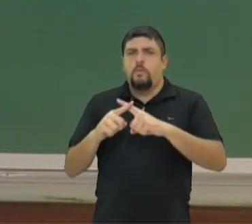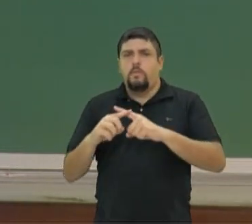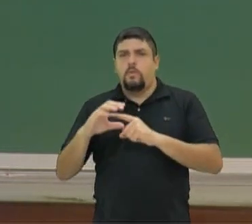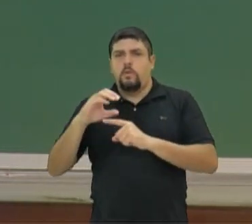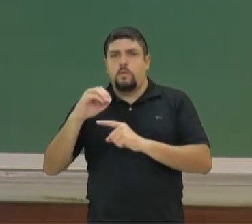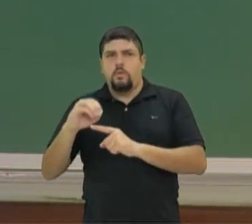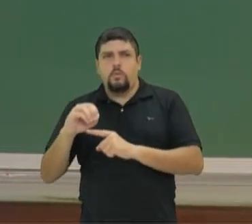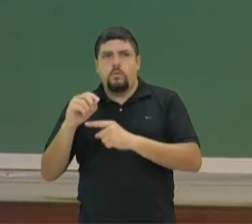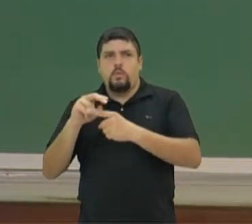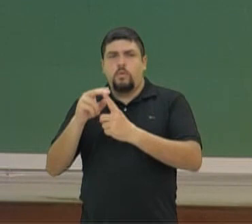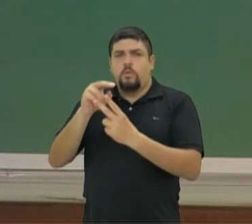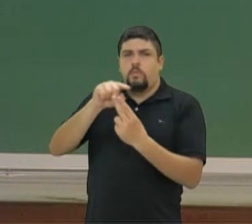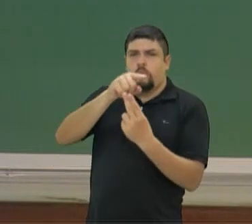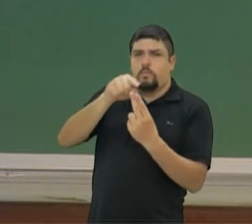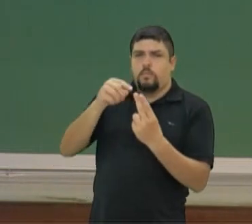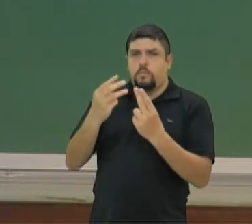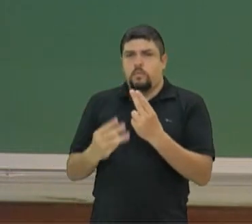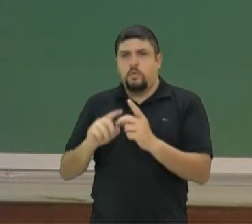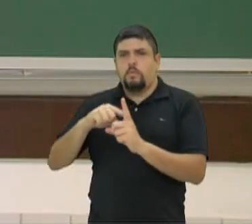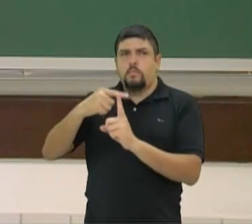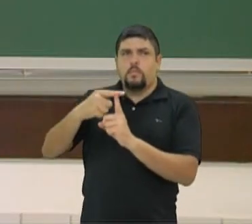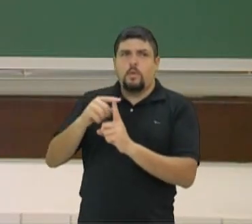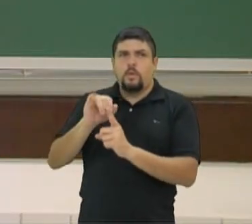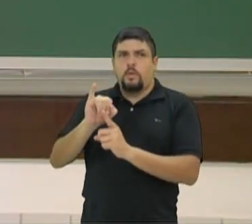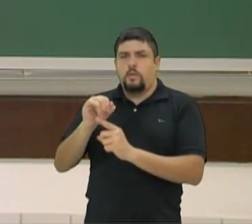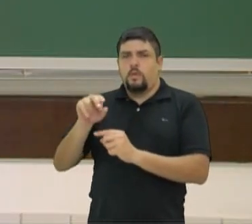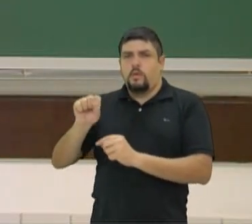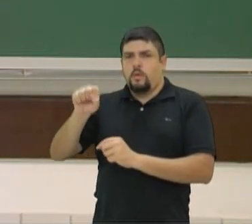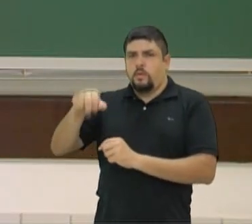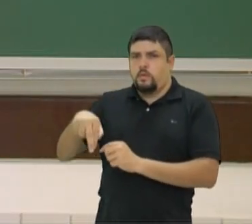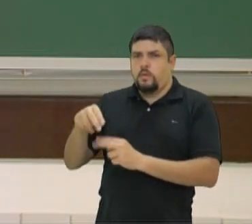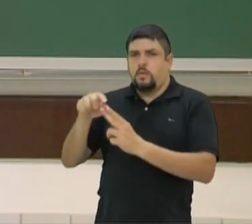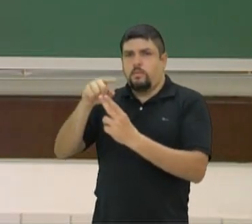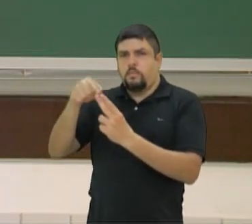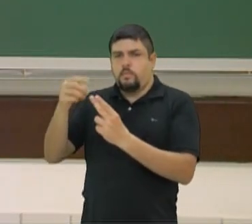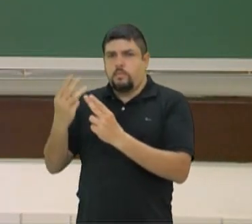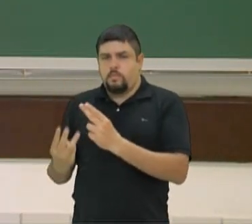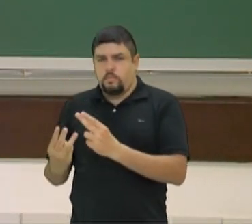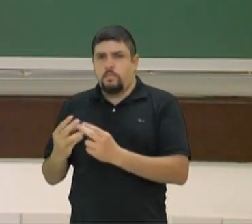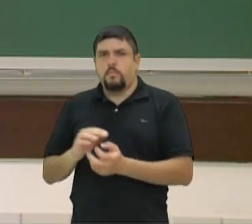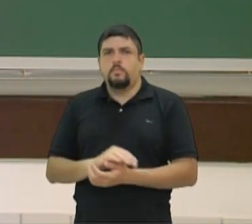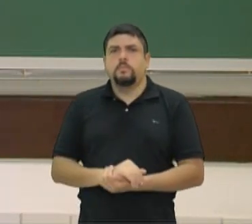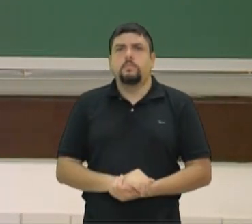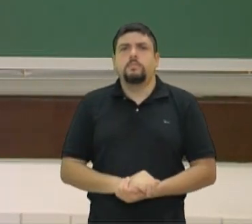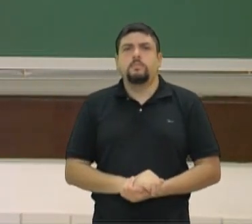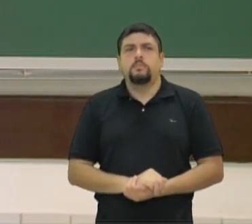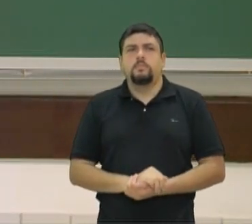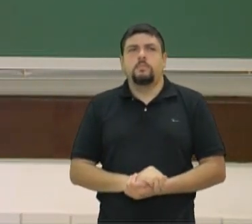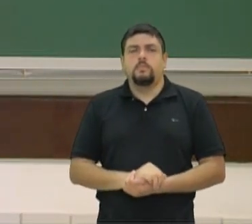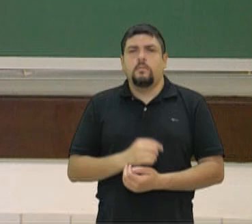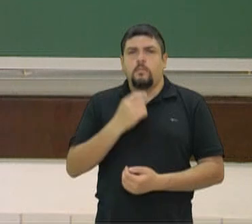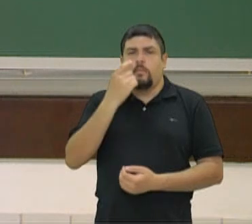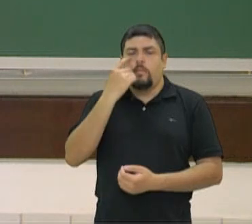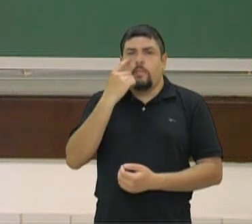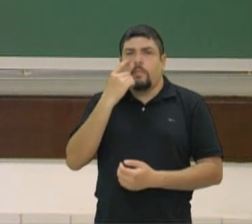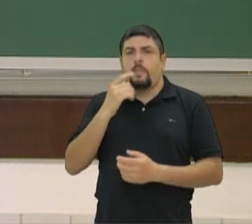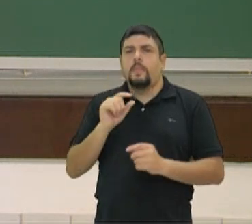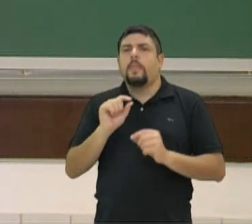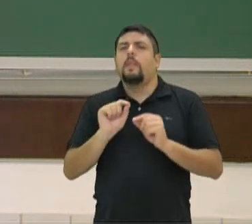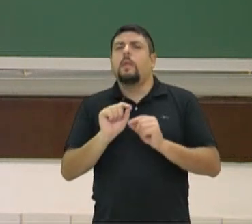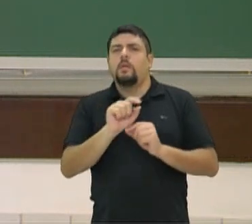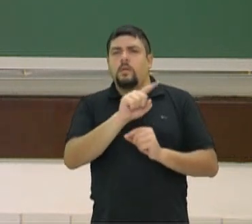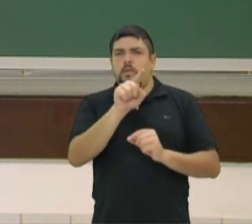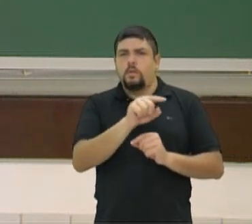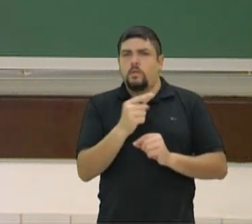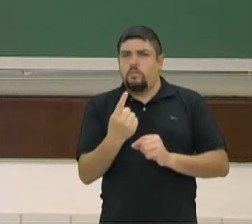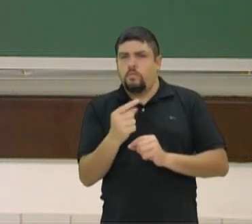i seno de π sobre 3. Quem é Z2? 3 raiz de 2 vezes cosseno de π sobre 4 mais i